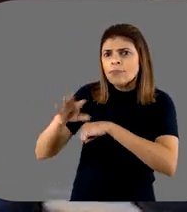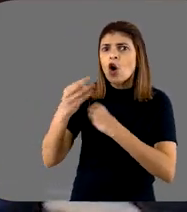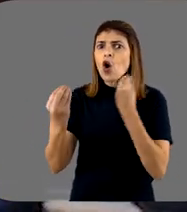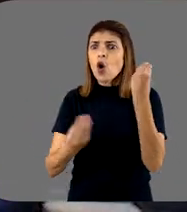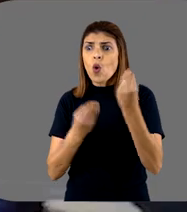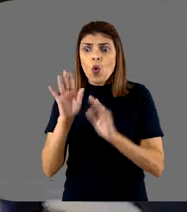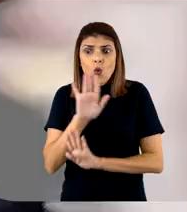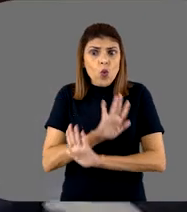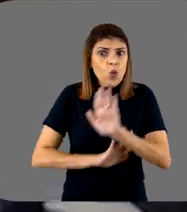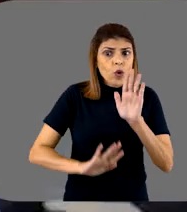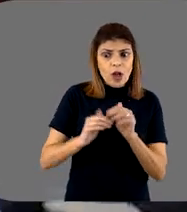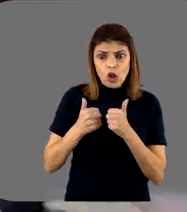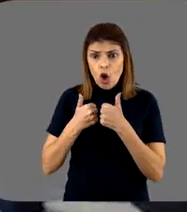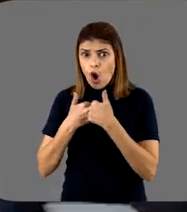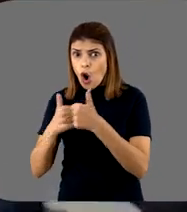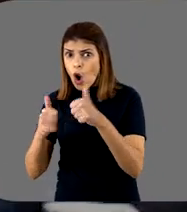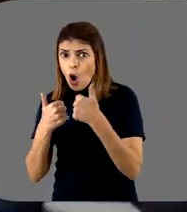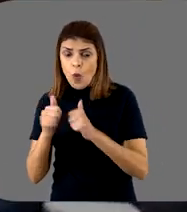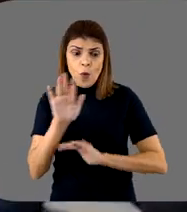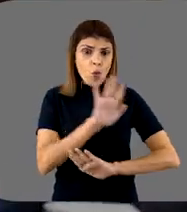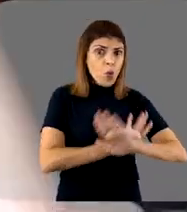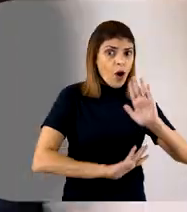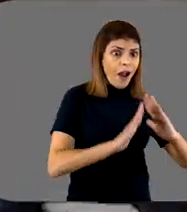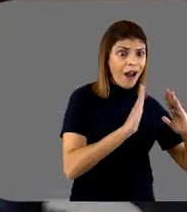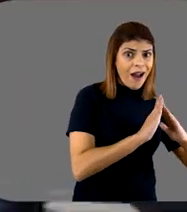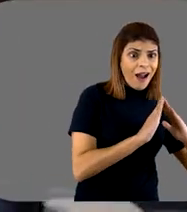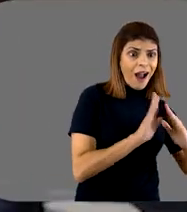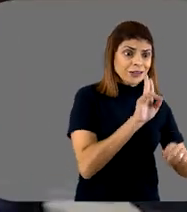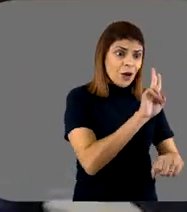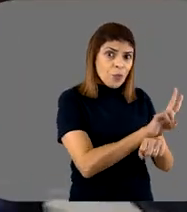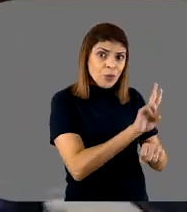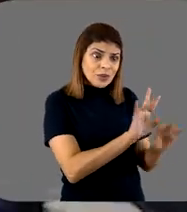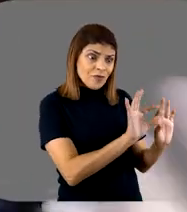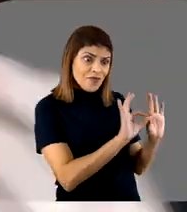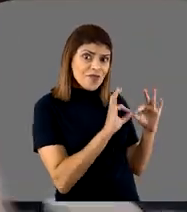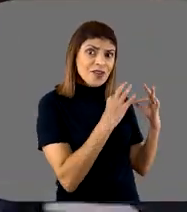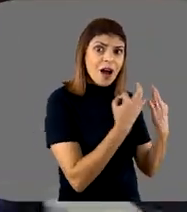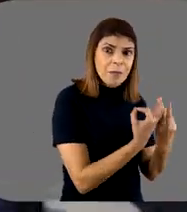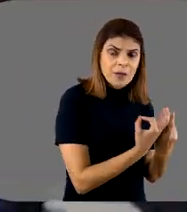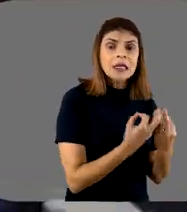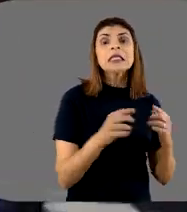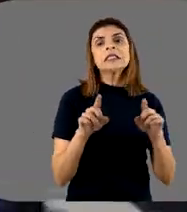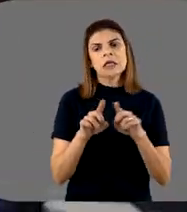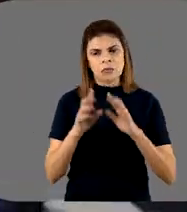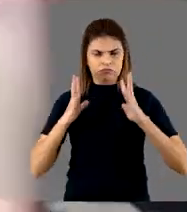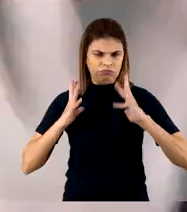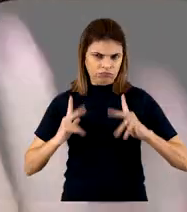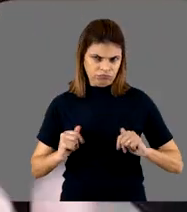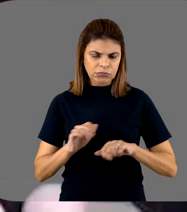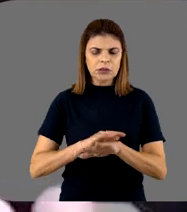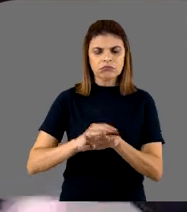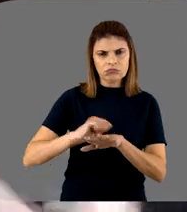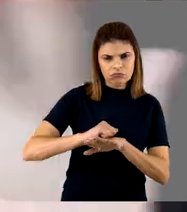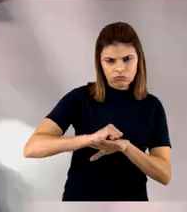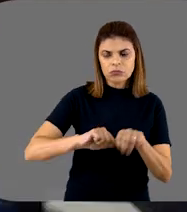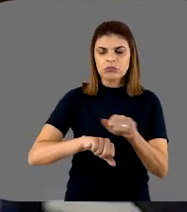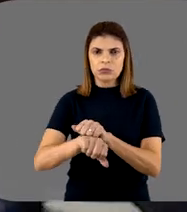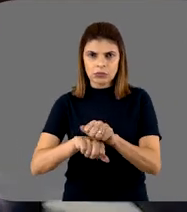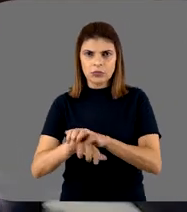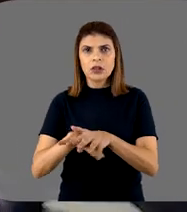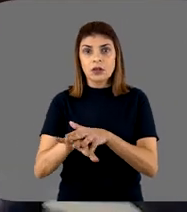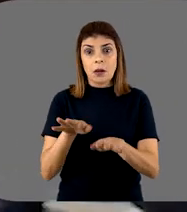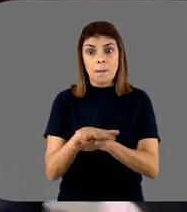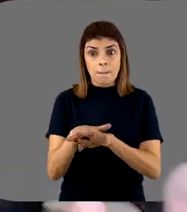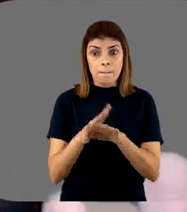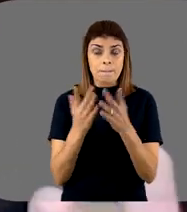orientações de como vir no ônibus como chegar em casa Como proteger as famílias né ah Por falar em higienização das mãos isso é